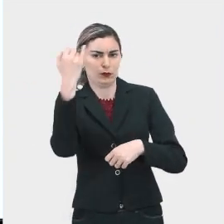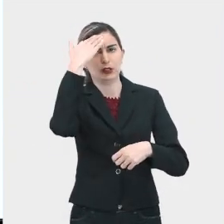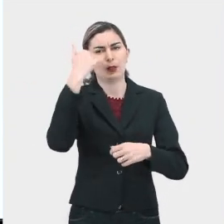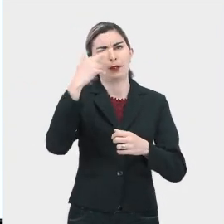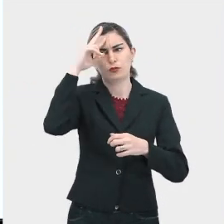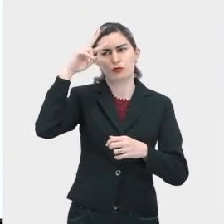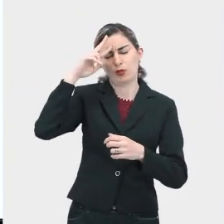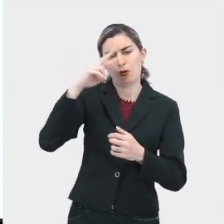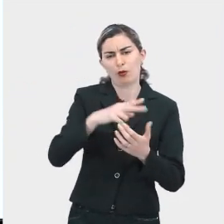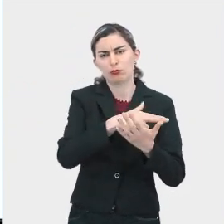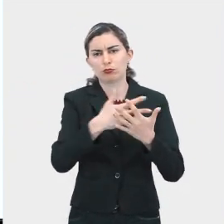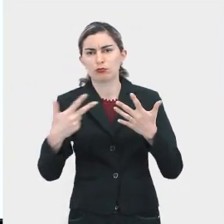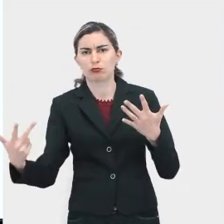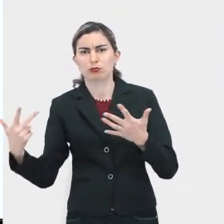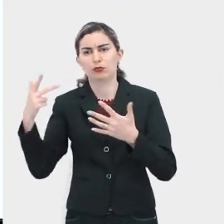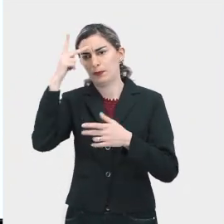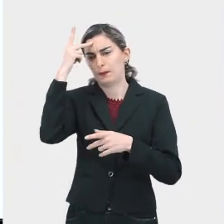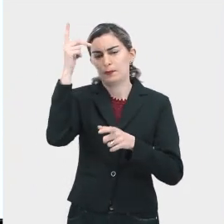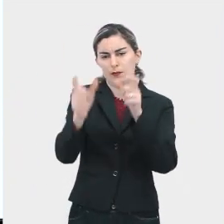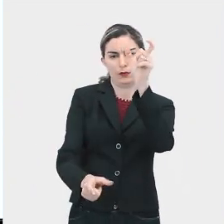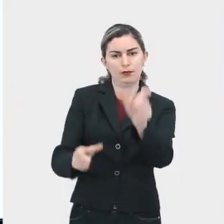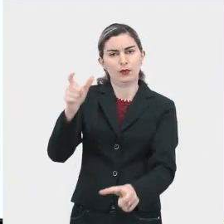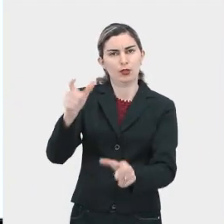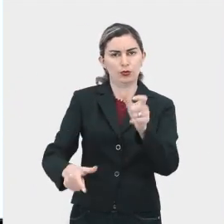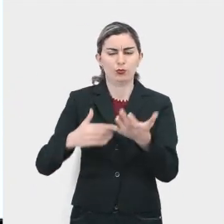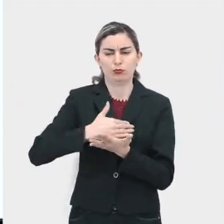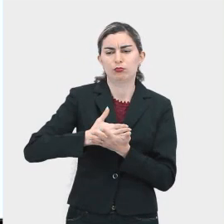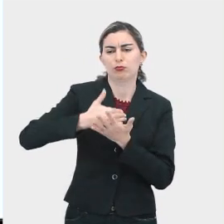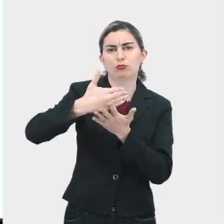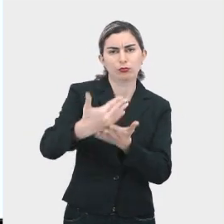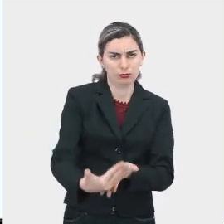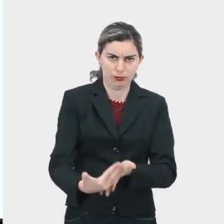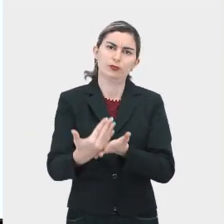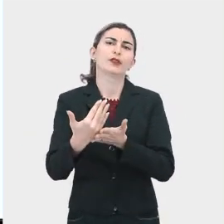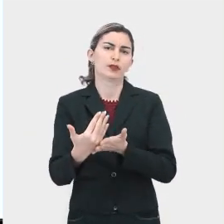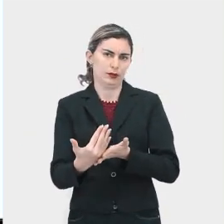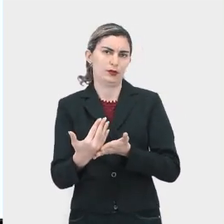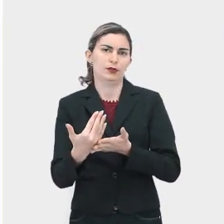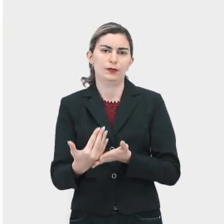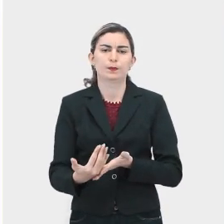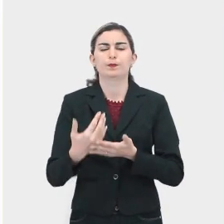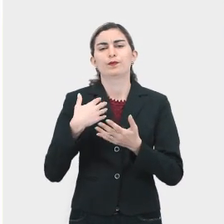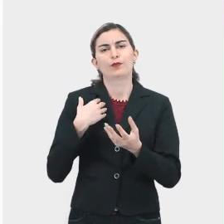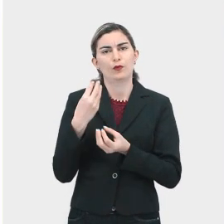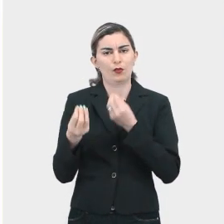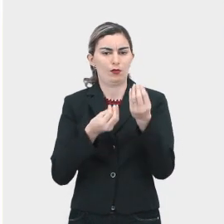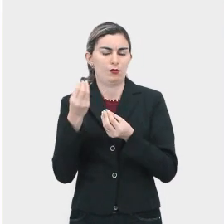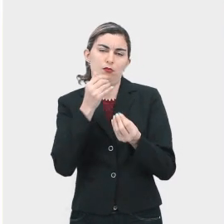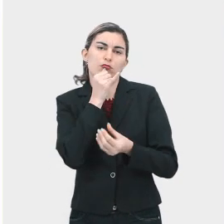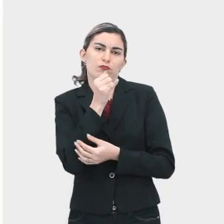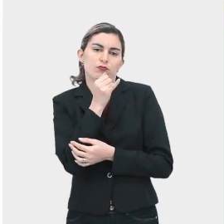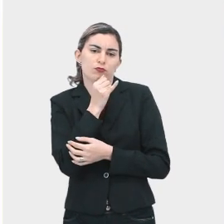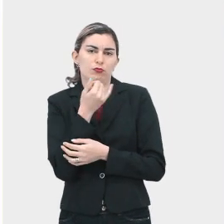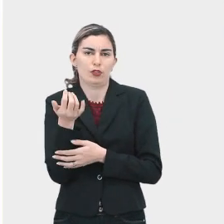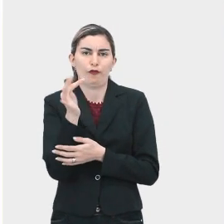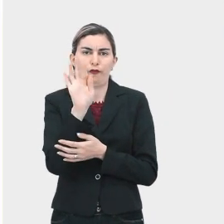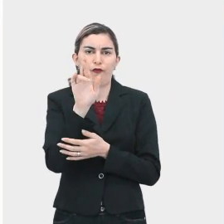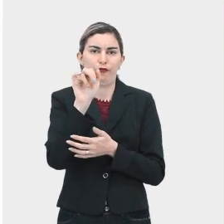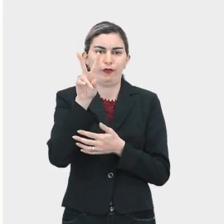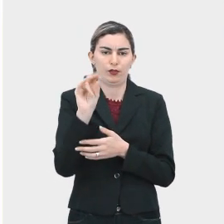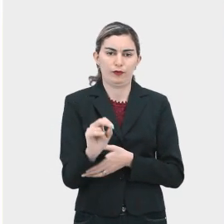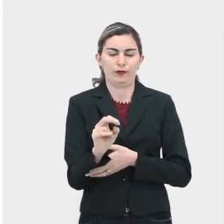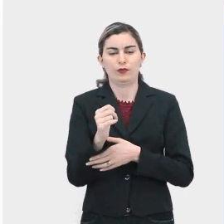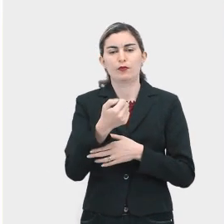que iniciaram, originaram, influenciaram, por exemplo, o frevo. Existem também vários